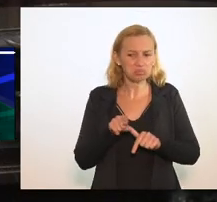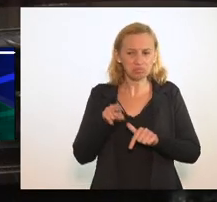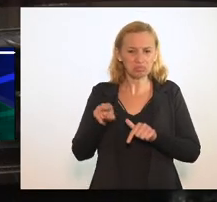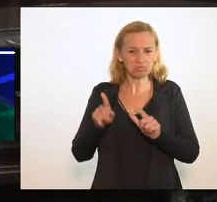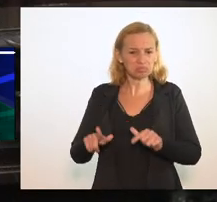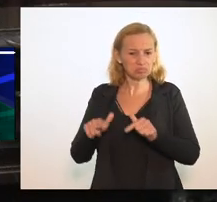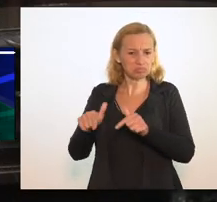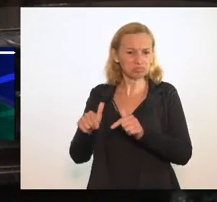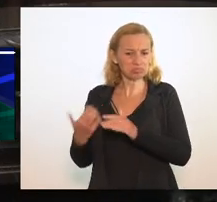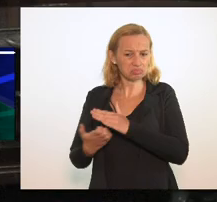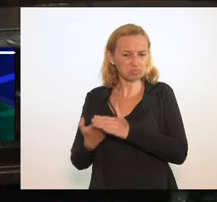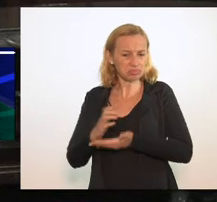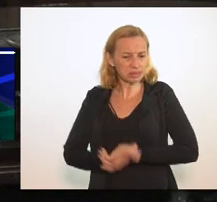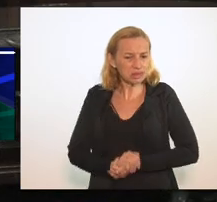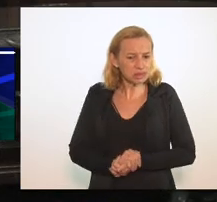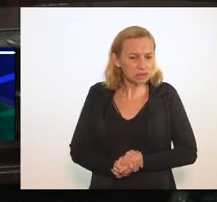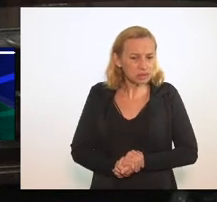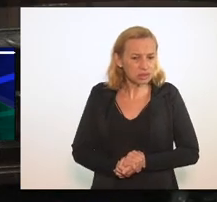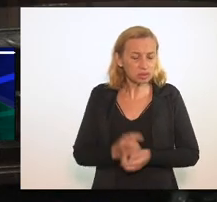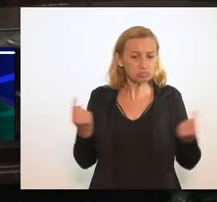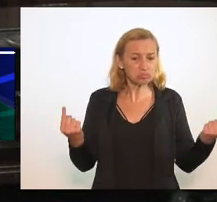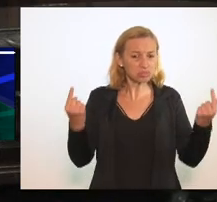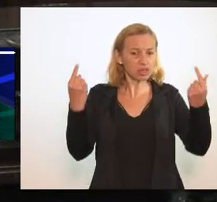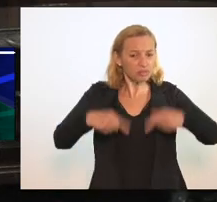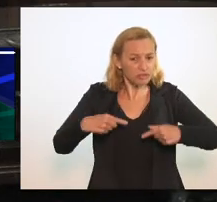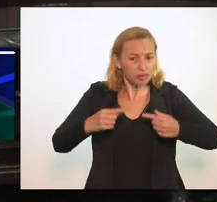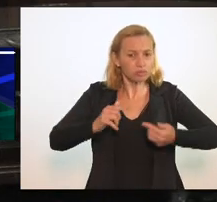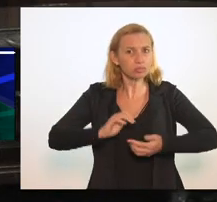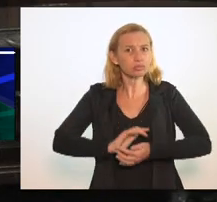operadoras. Um outro desafio,